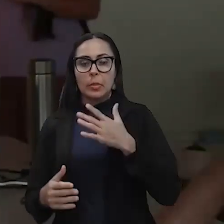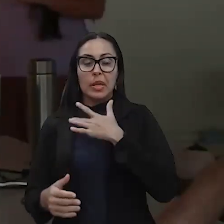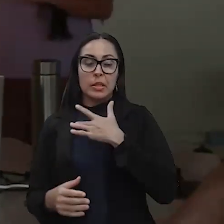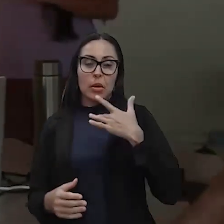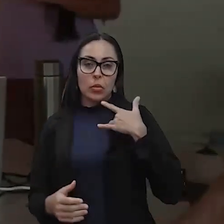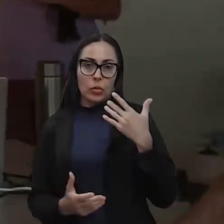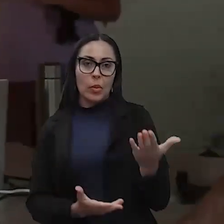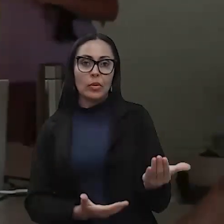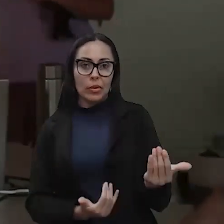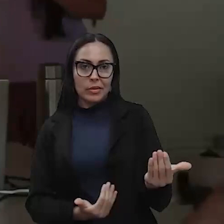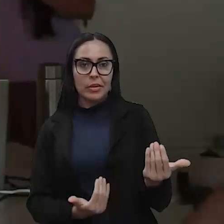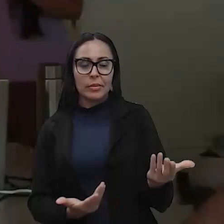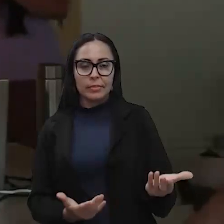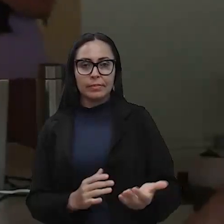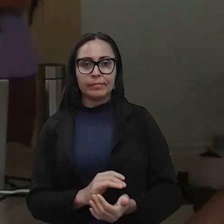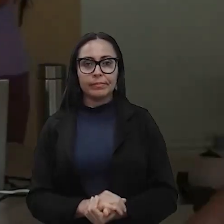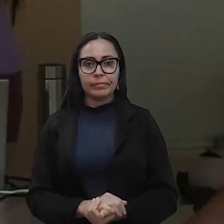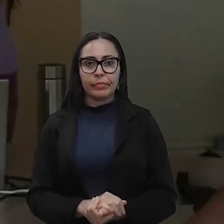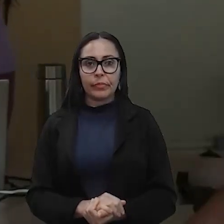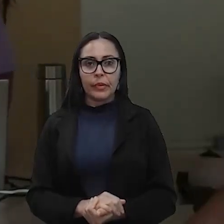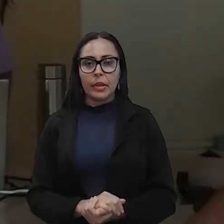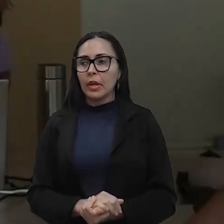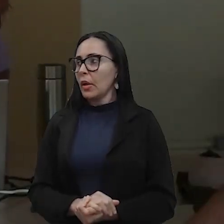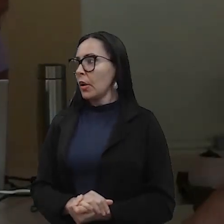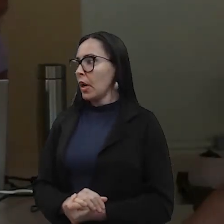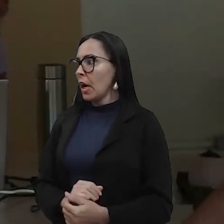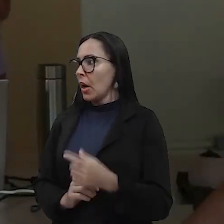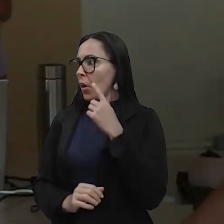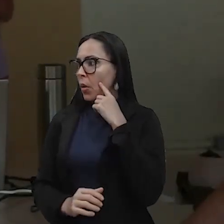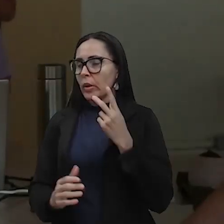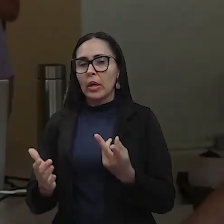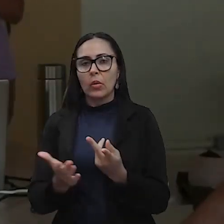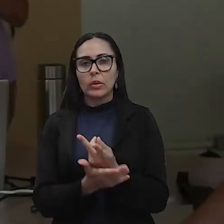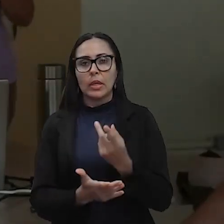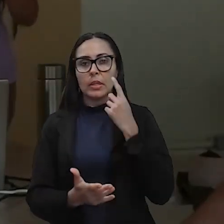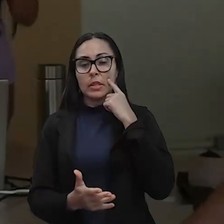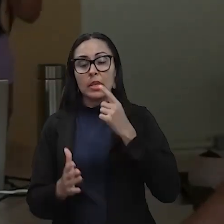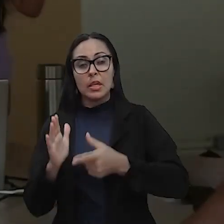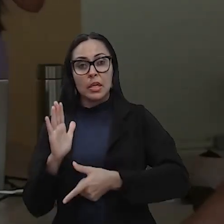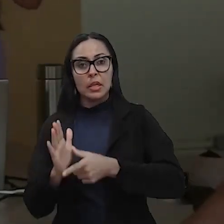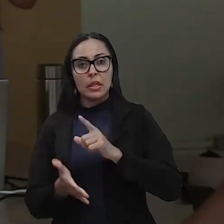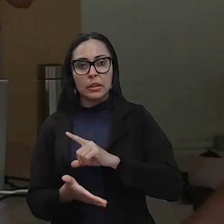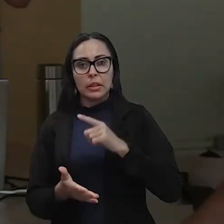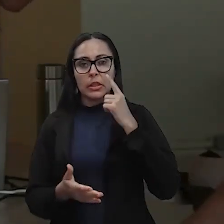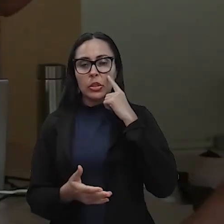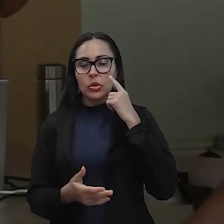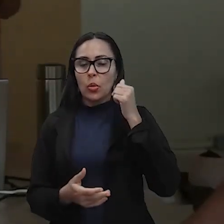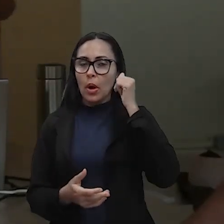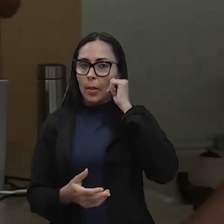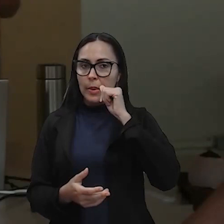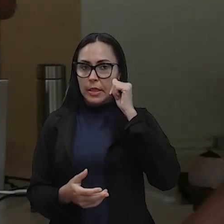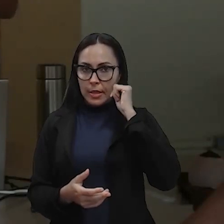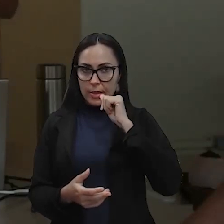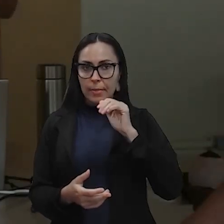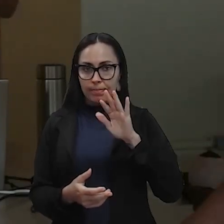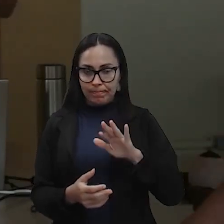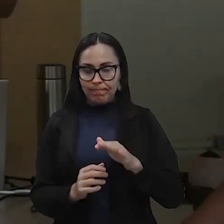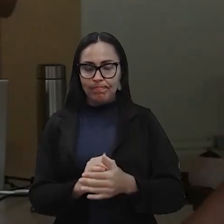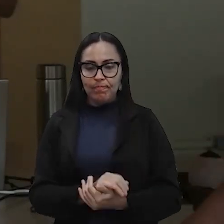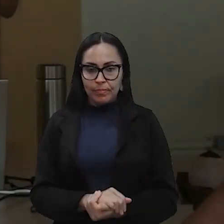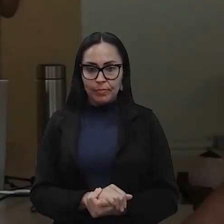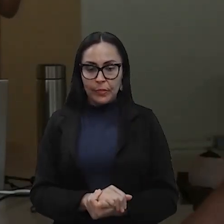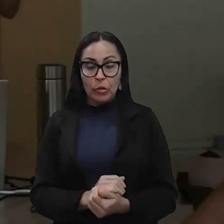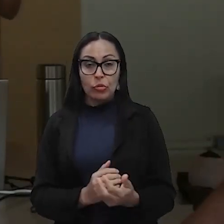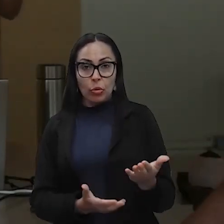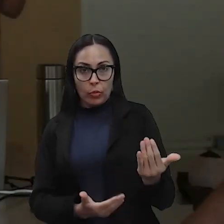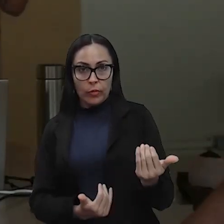E aí, de 19 a 30 anos, o que acontece? Antes disso, a menina, a mulher jovem, a mulher adolescente,